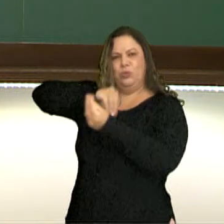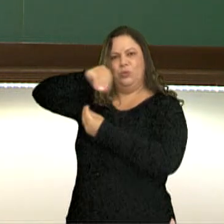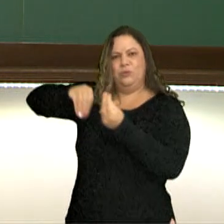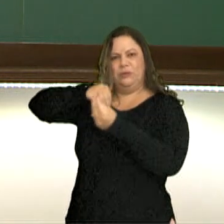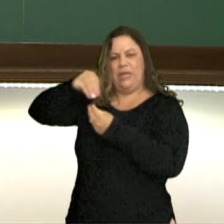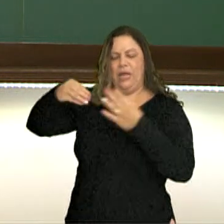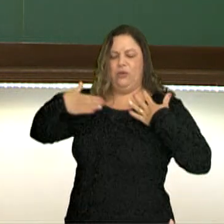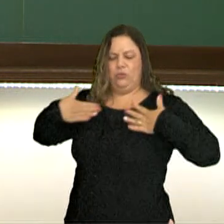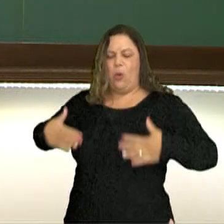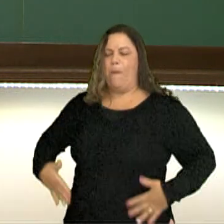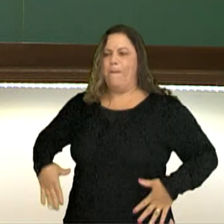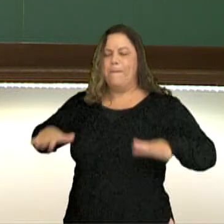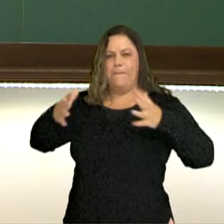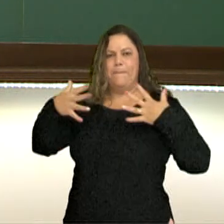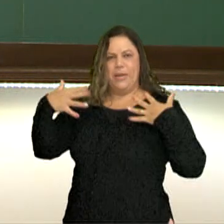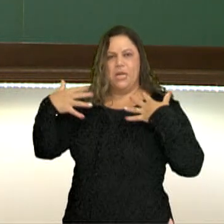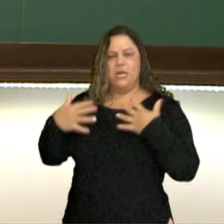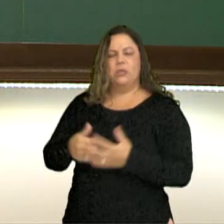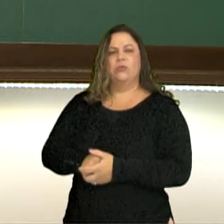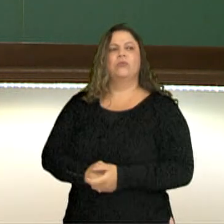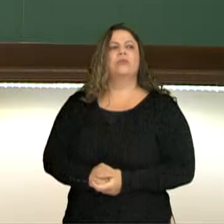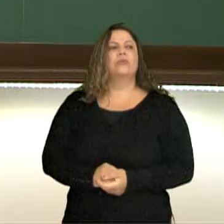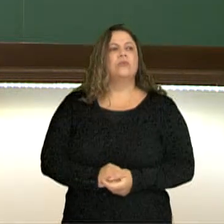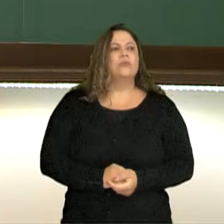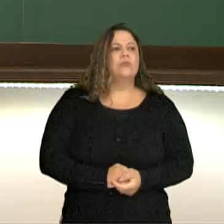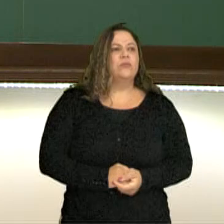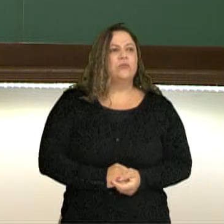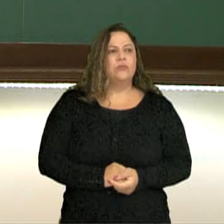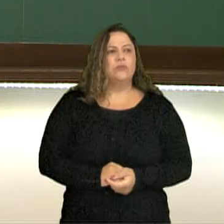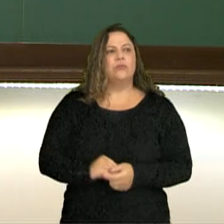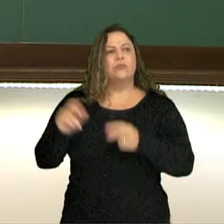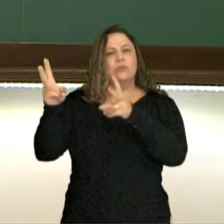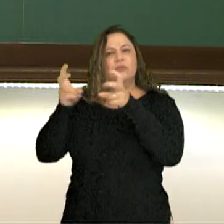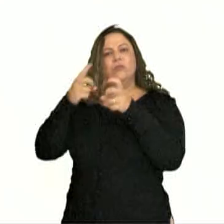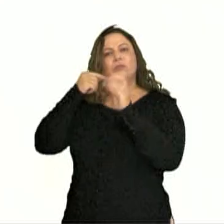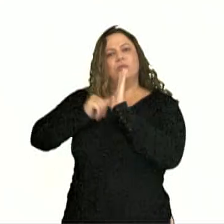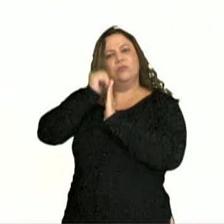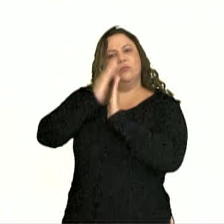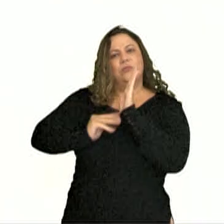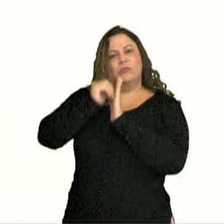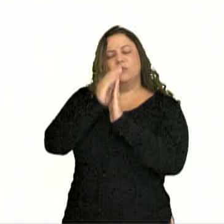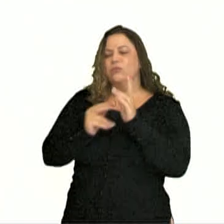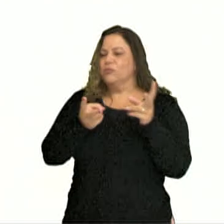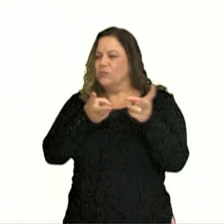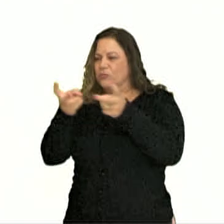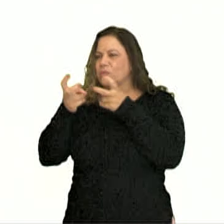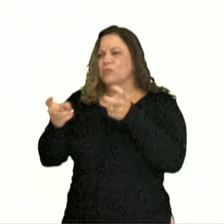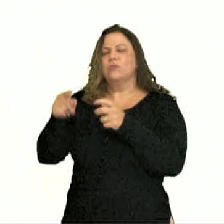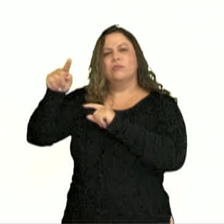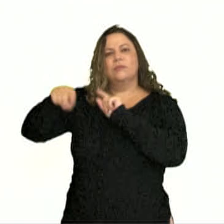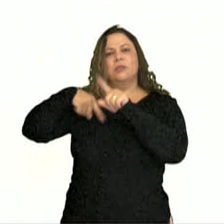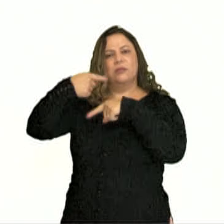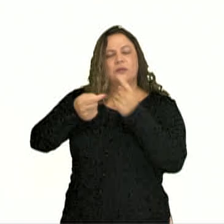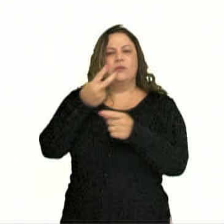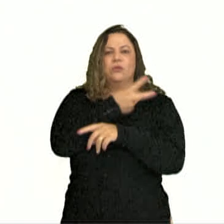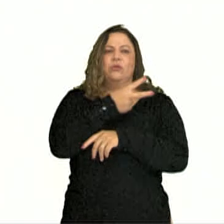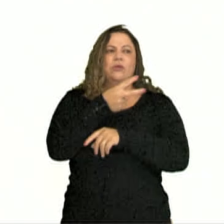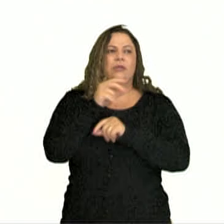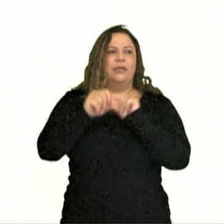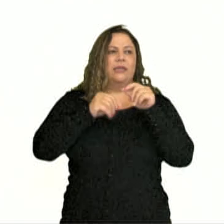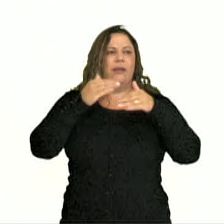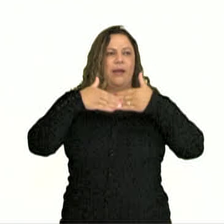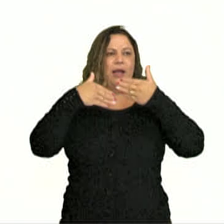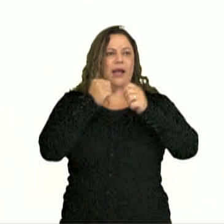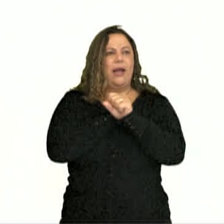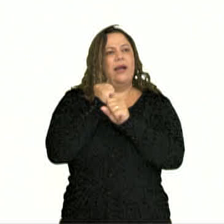um banho de ervas medicinais. E aqui o artista representou ele. Aí anos depois, né, em 2010, Vic Muniz faz uma releitura